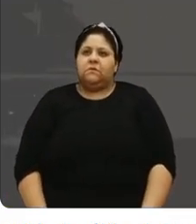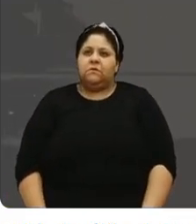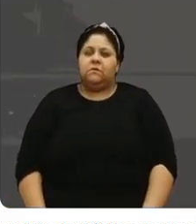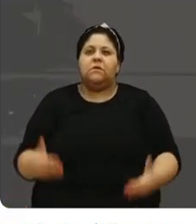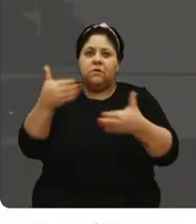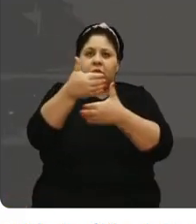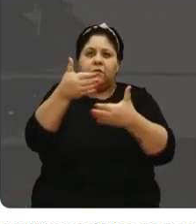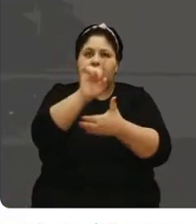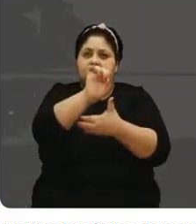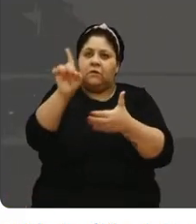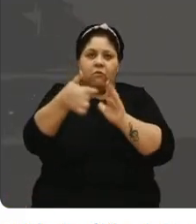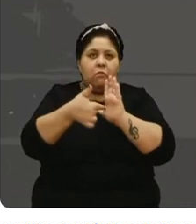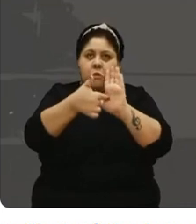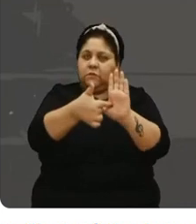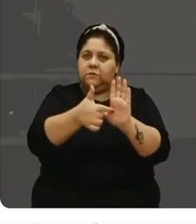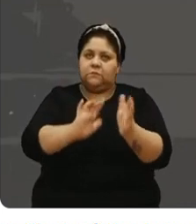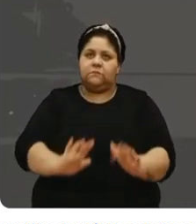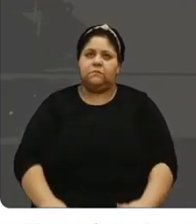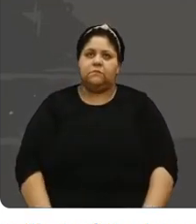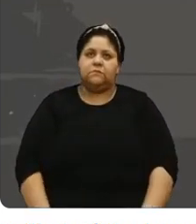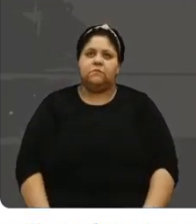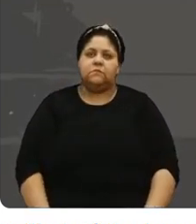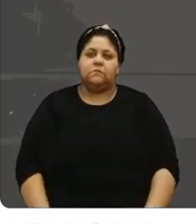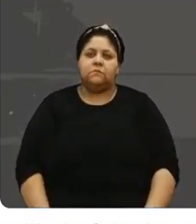Os slides ainda não.